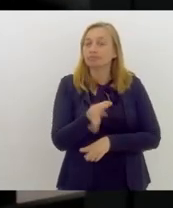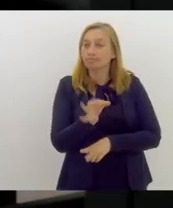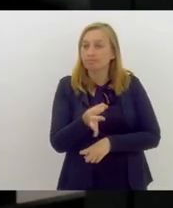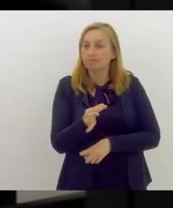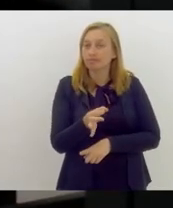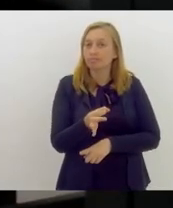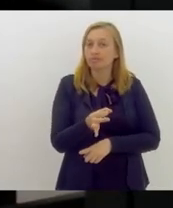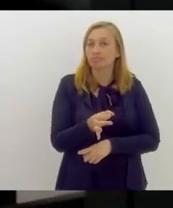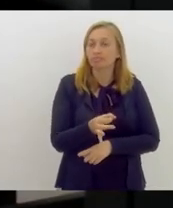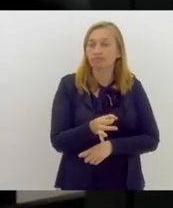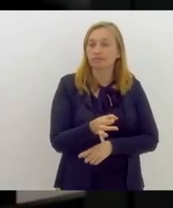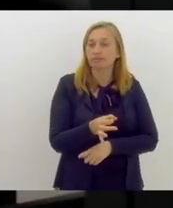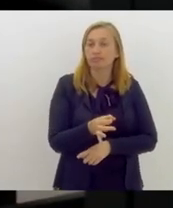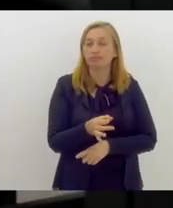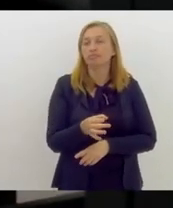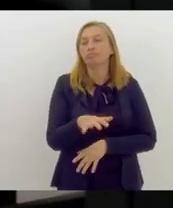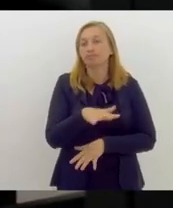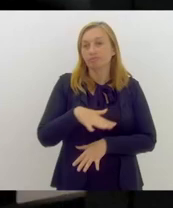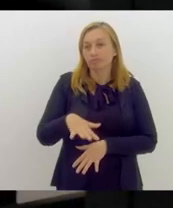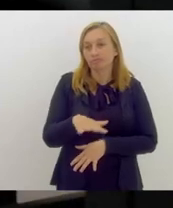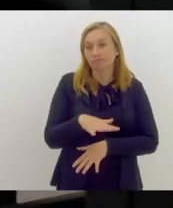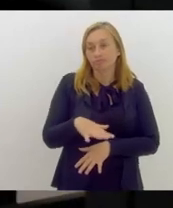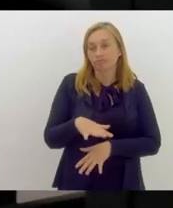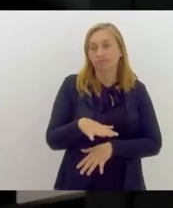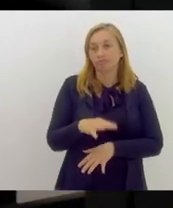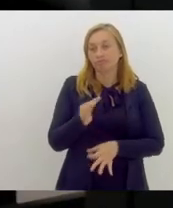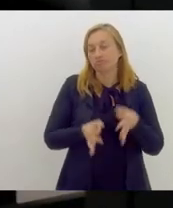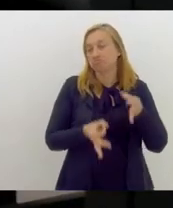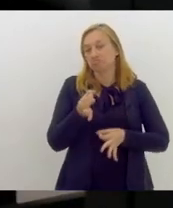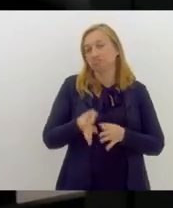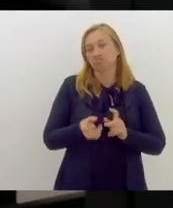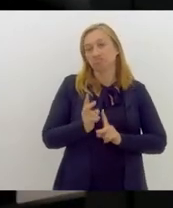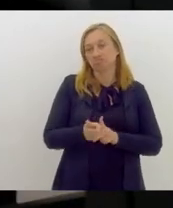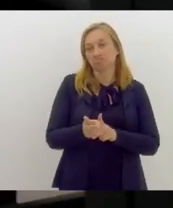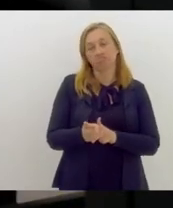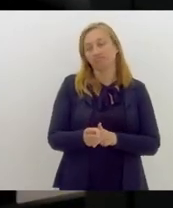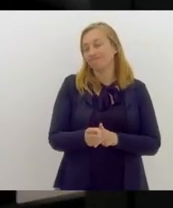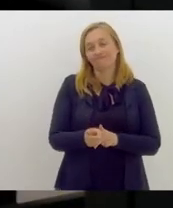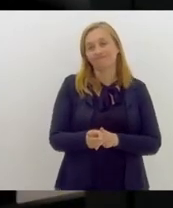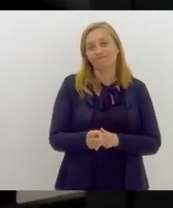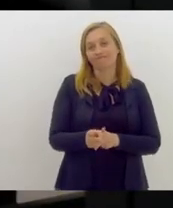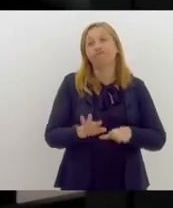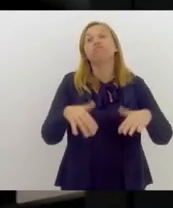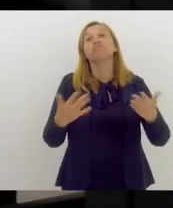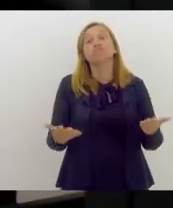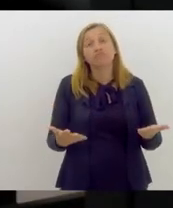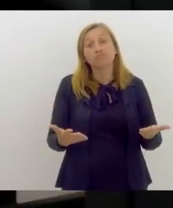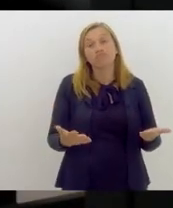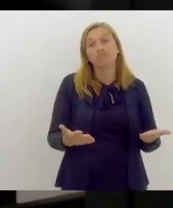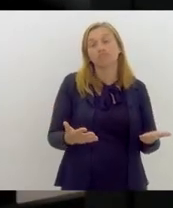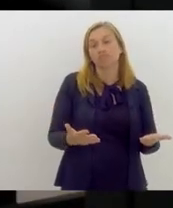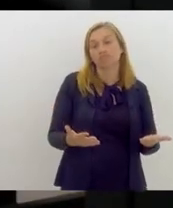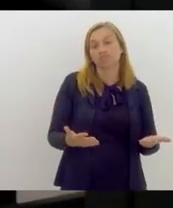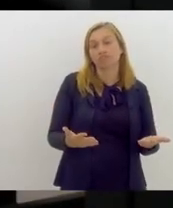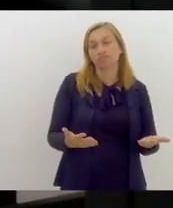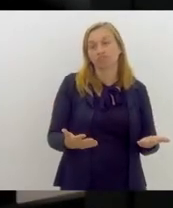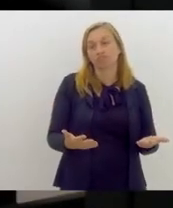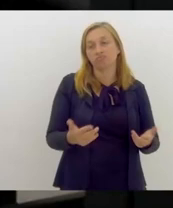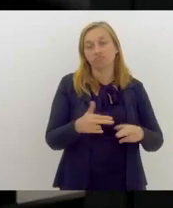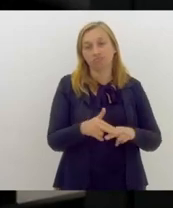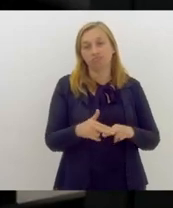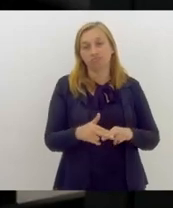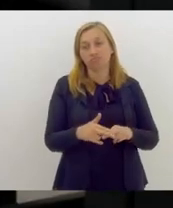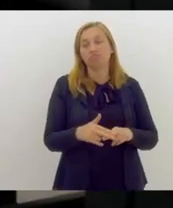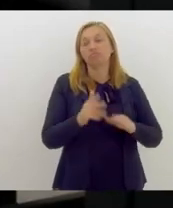realmente no meio jurídico isso não caminhou hoje qual é a situação jurídica nós temos um recurso do Ministério